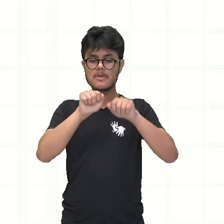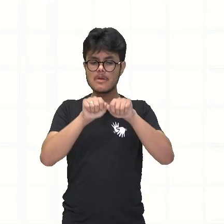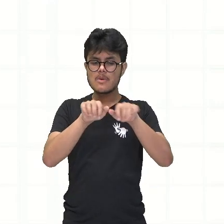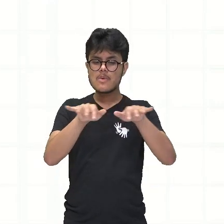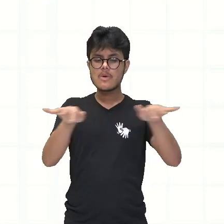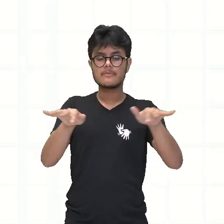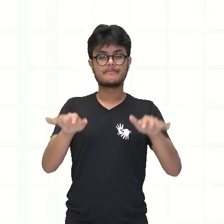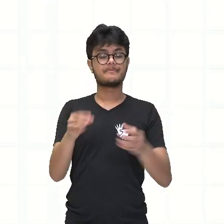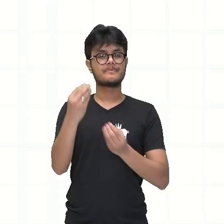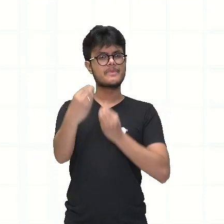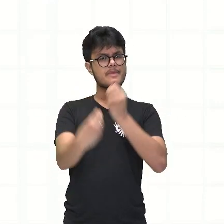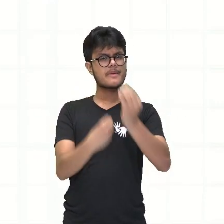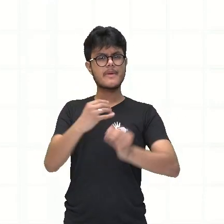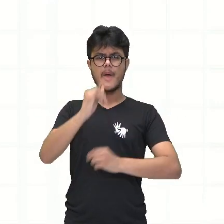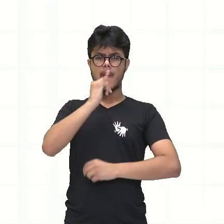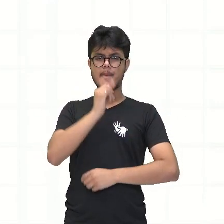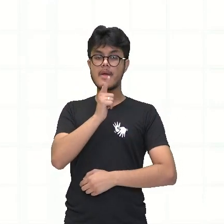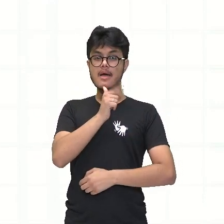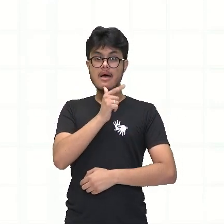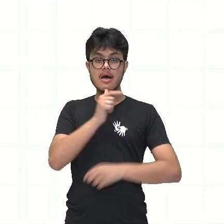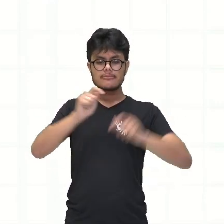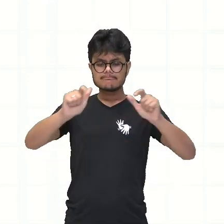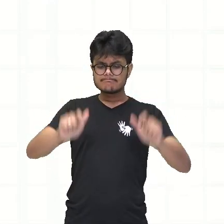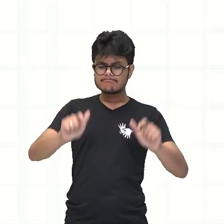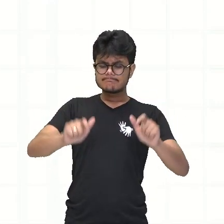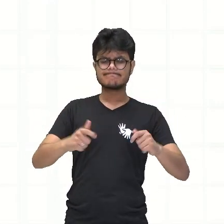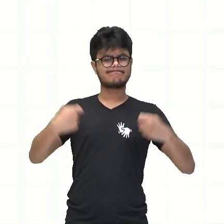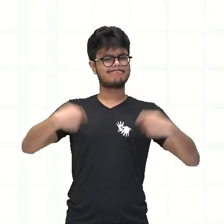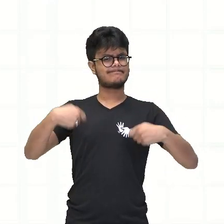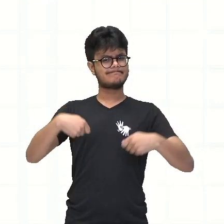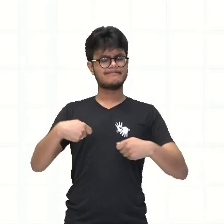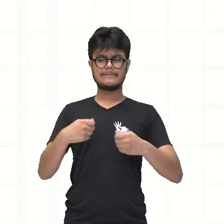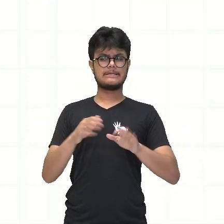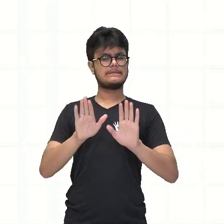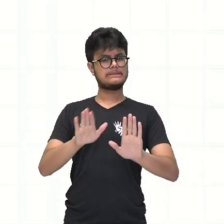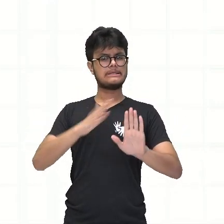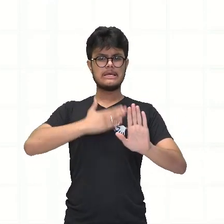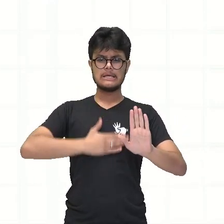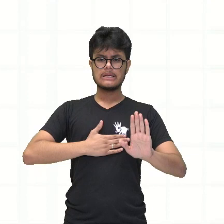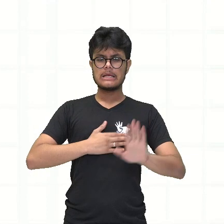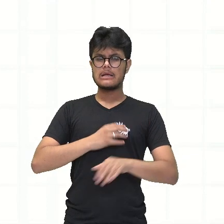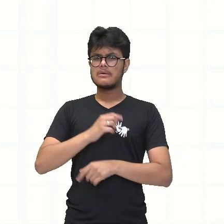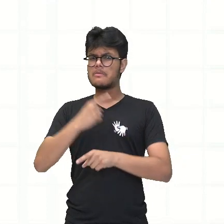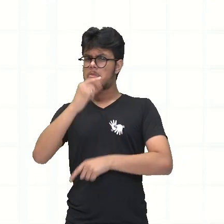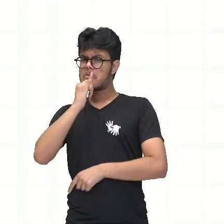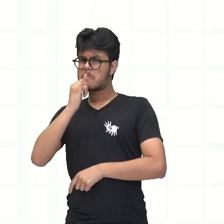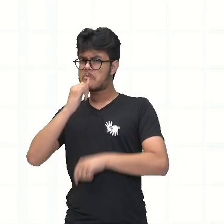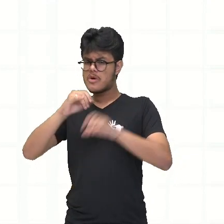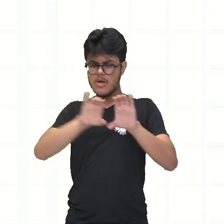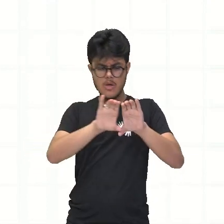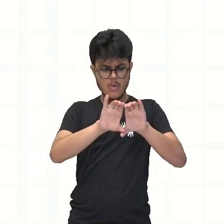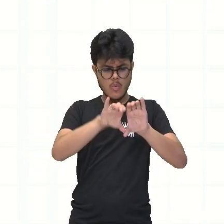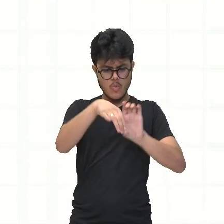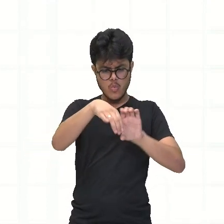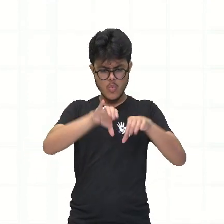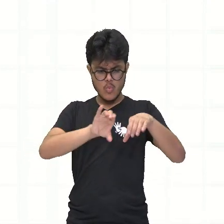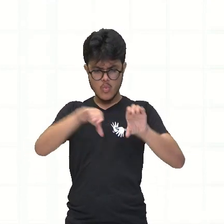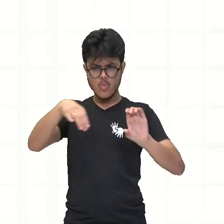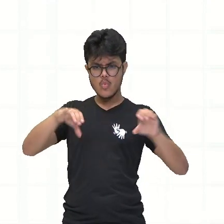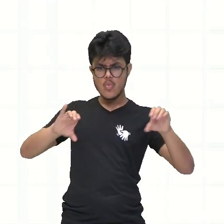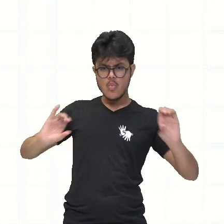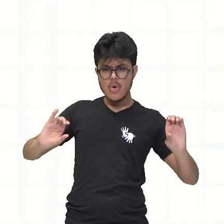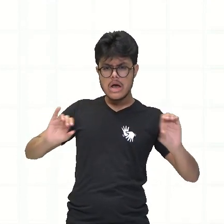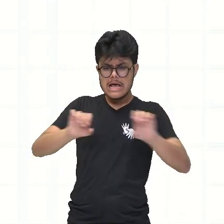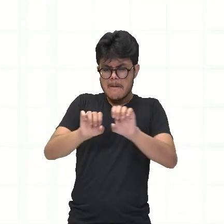água também ela tem que ser cuidada, porque cano, com vazamentos de cano, isso é perda